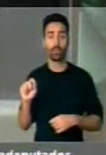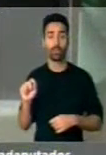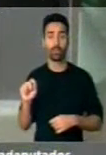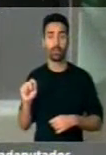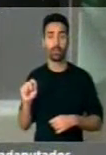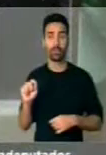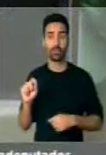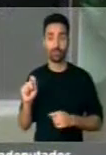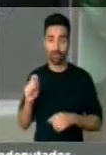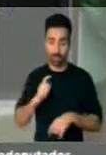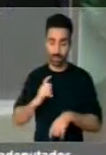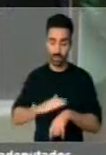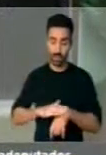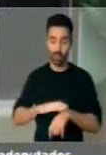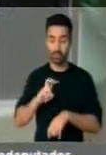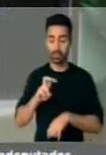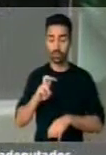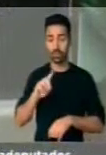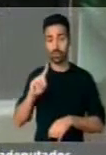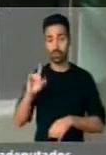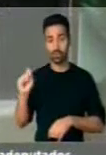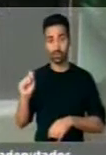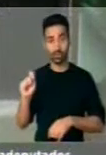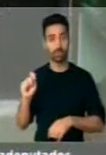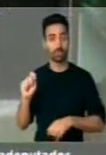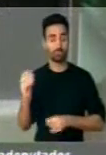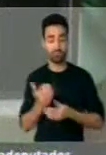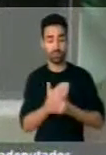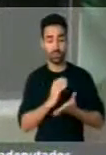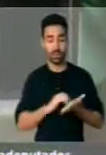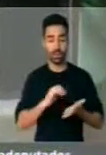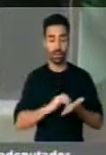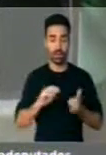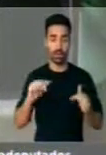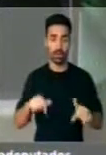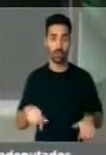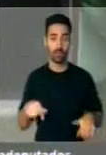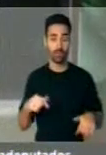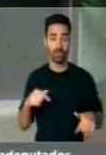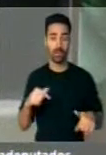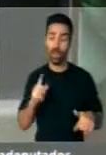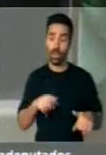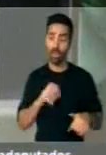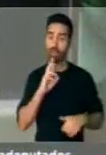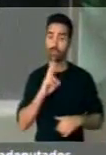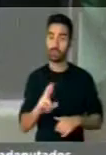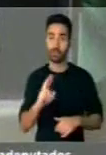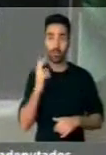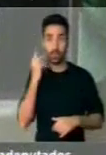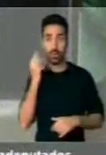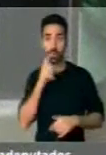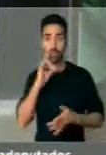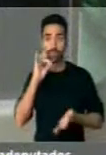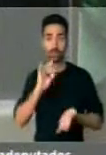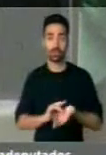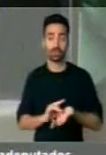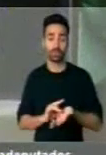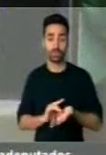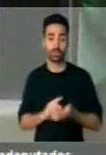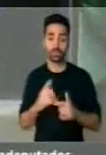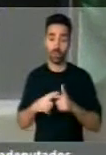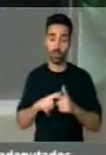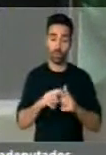adotar no prazo de 5 dias úteis, junto à secretaria deste tribunal, as providências necessárias à efetivação do referido ato